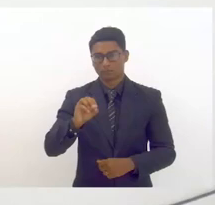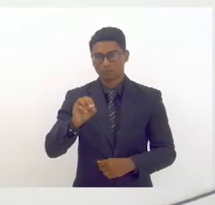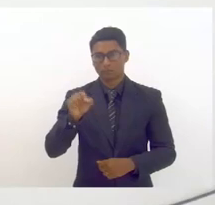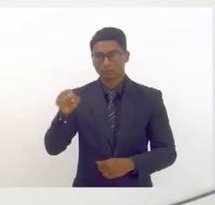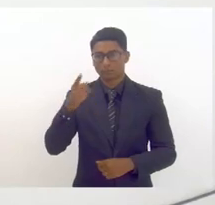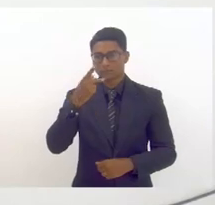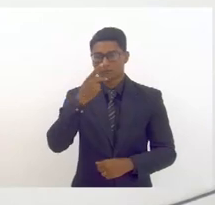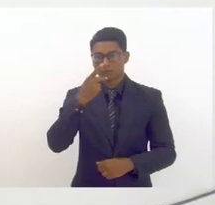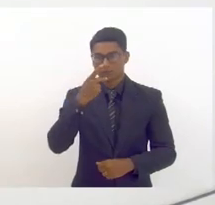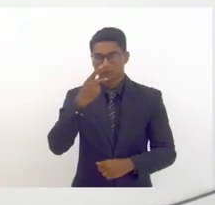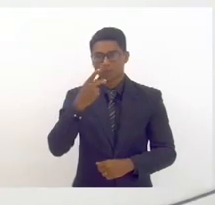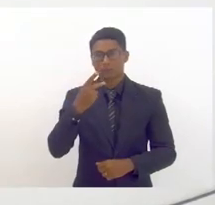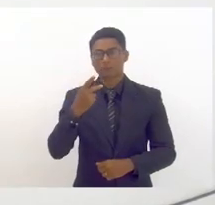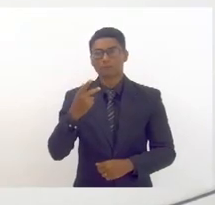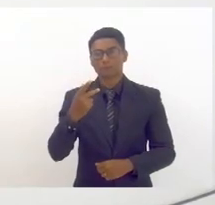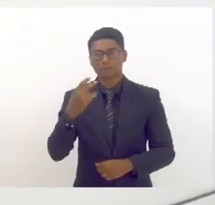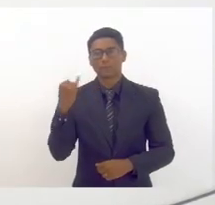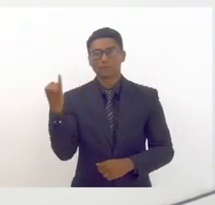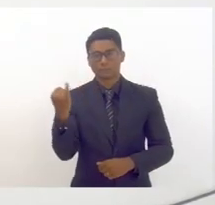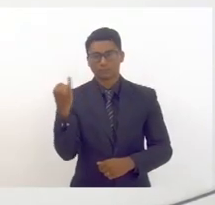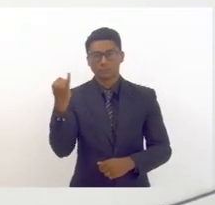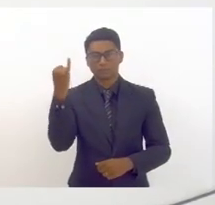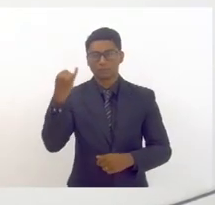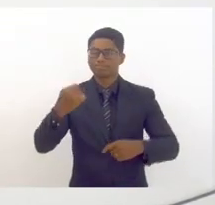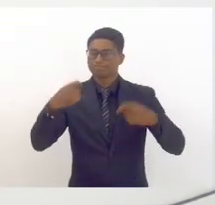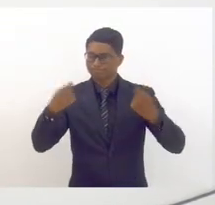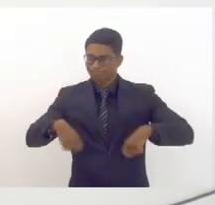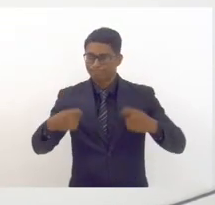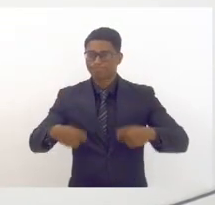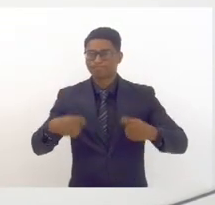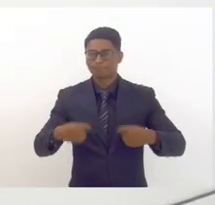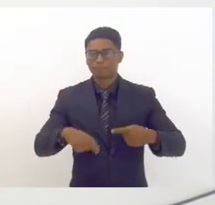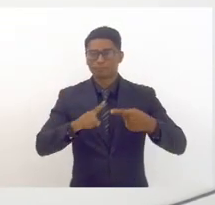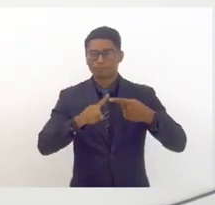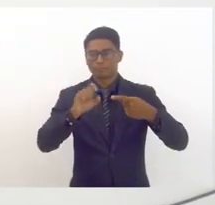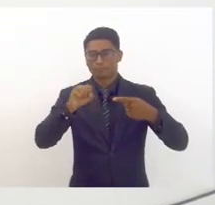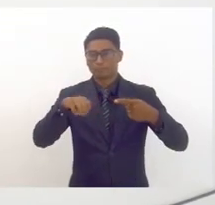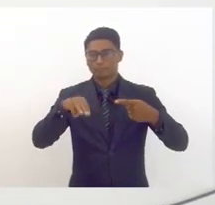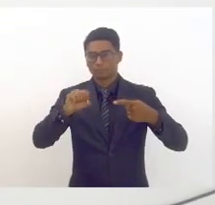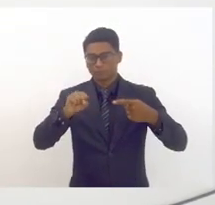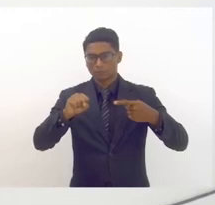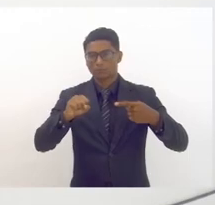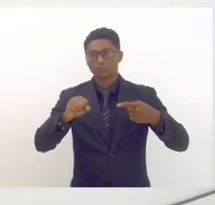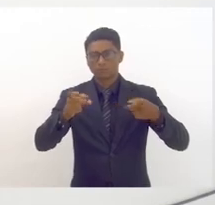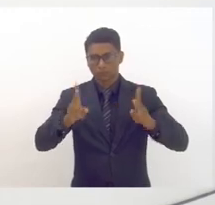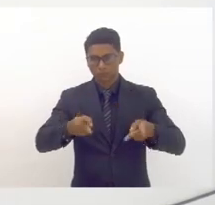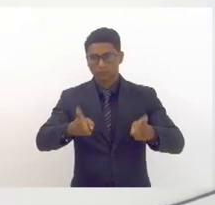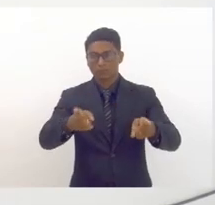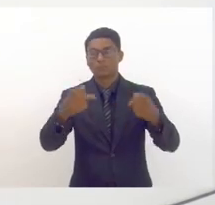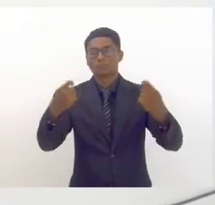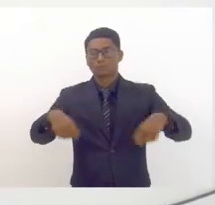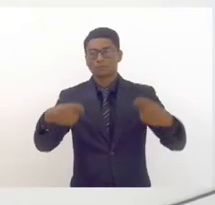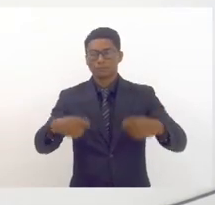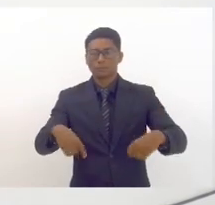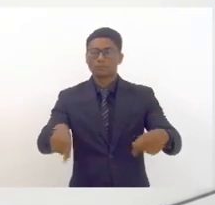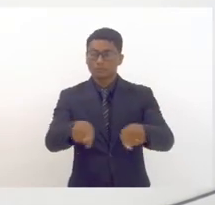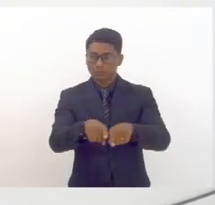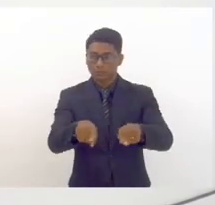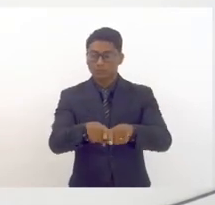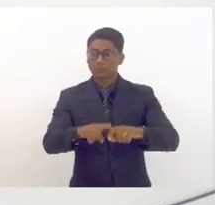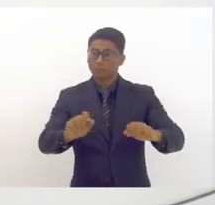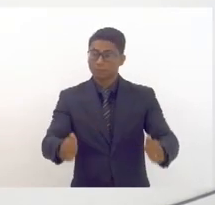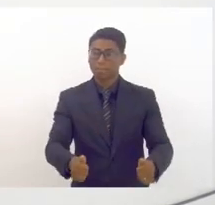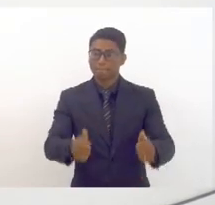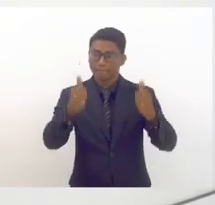frisou que é importante essa redundância, precisamos continuar com o SMS do IDAP e, obviamente, melhorar os nossos